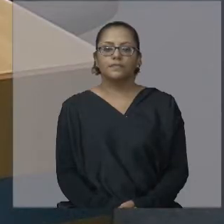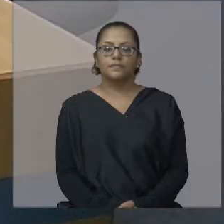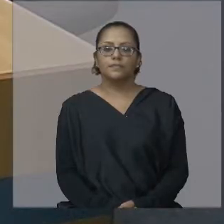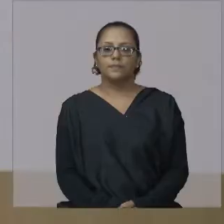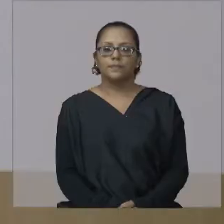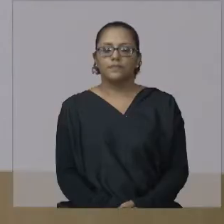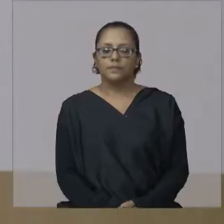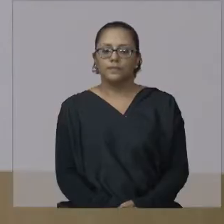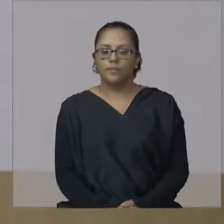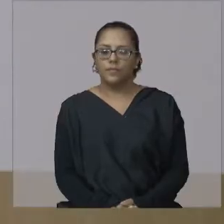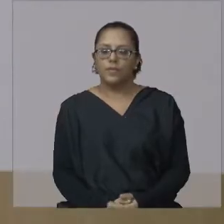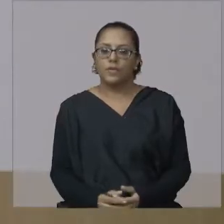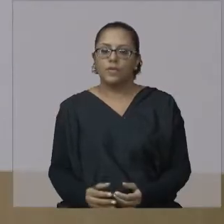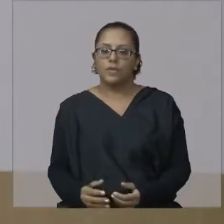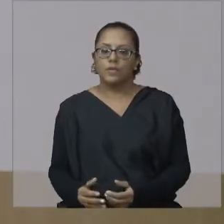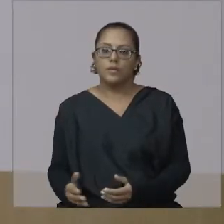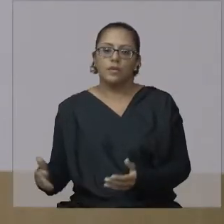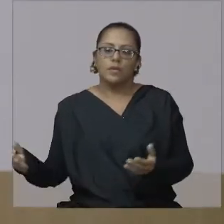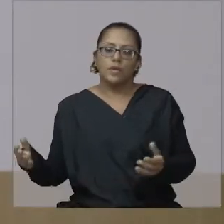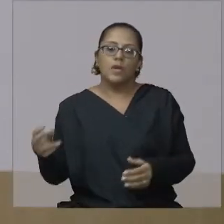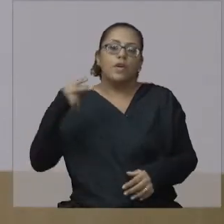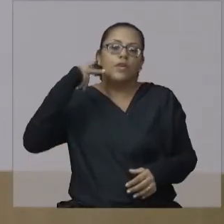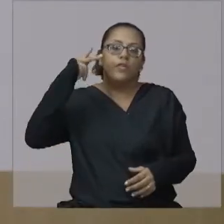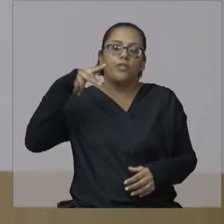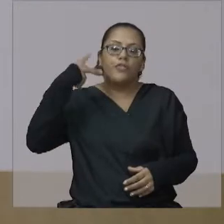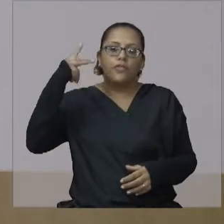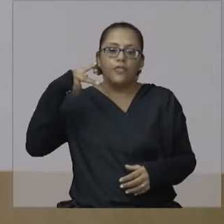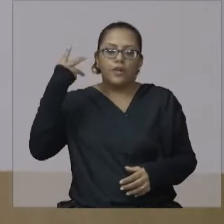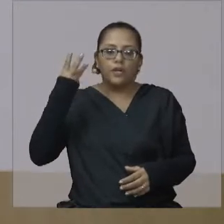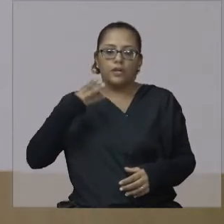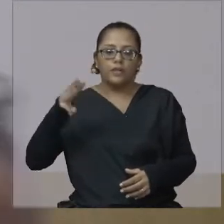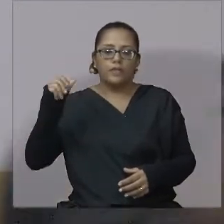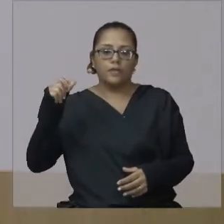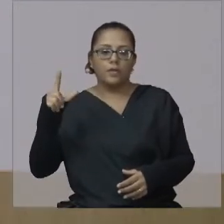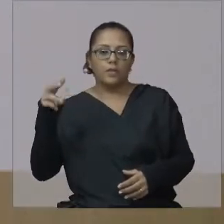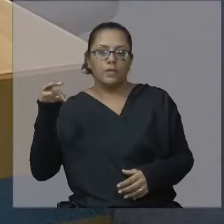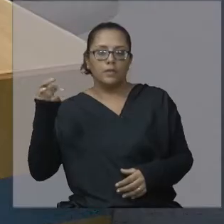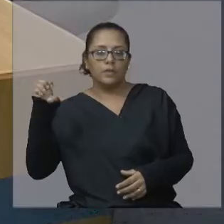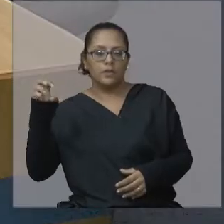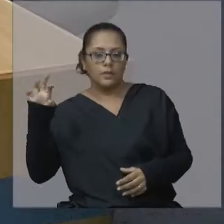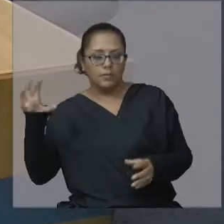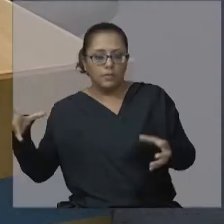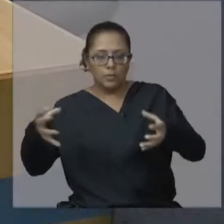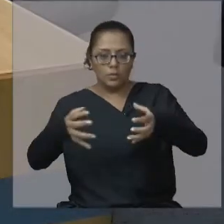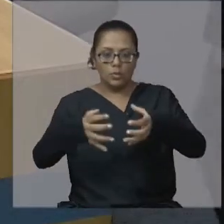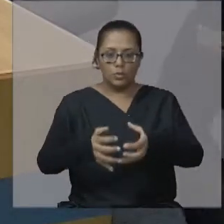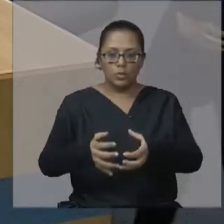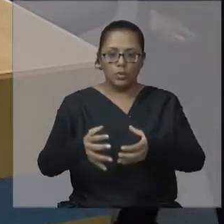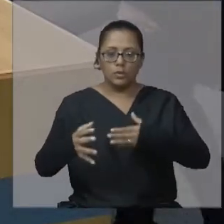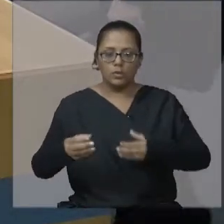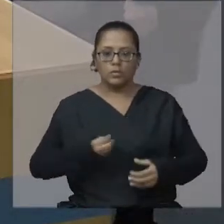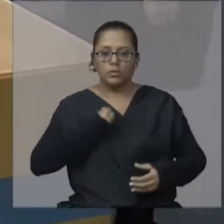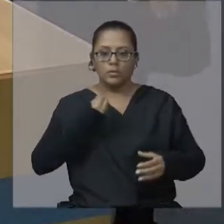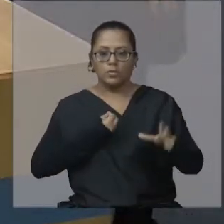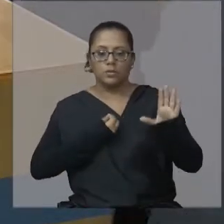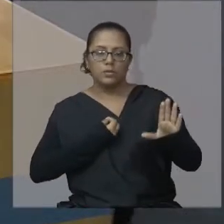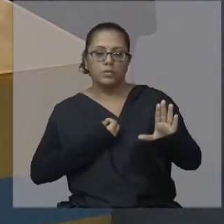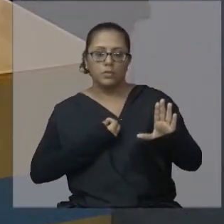Convoco o senhor secretário, vereador Walter Hayashi, para fazer a verificação de presença.